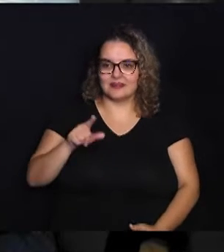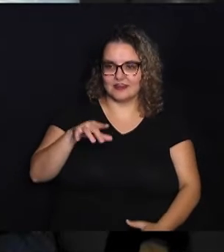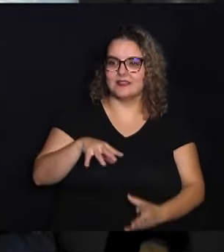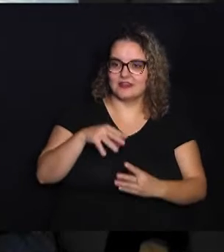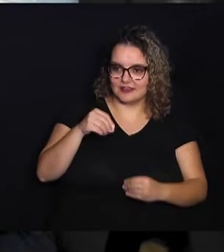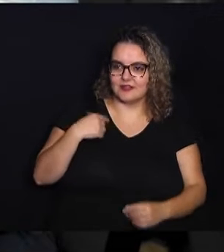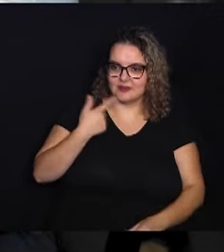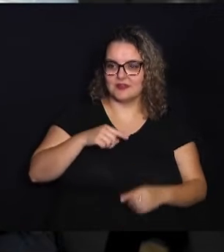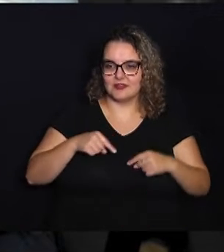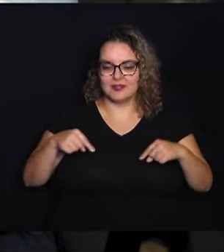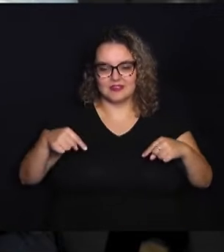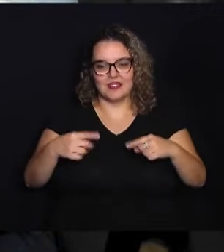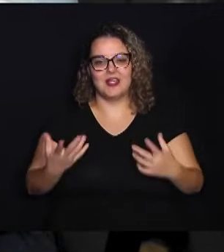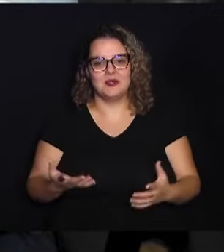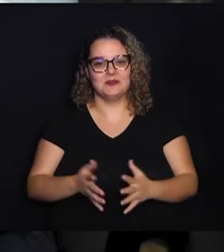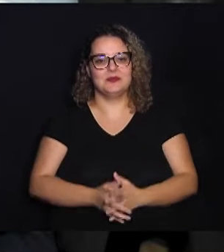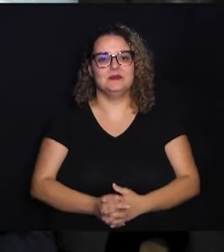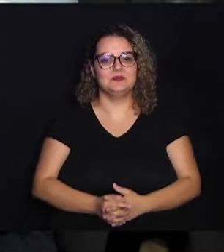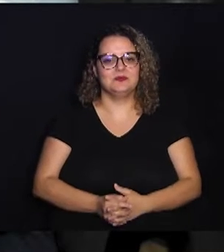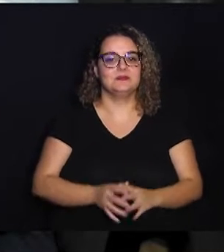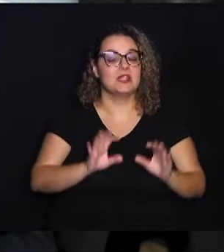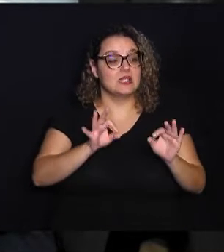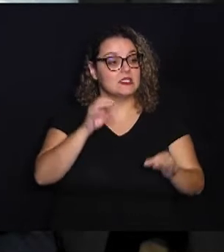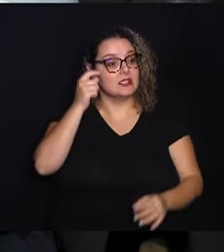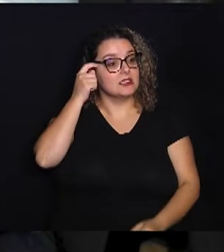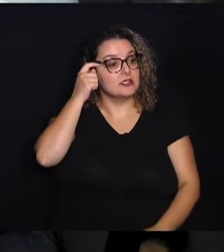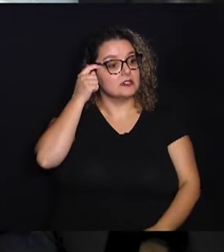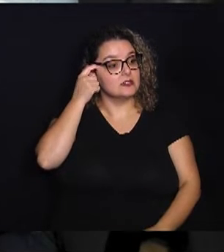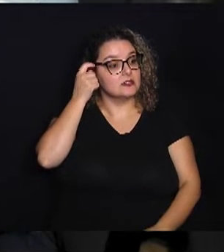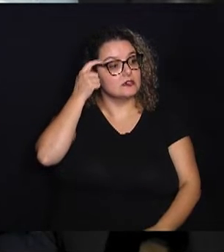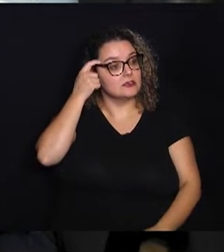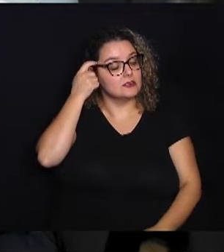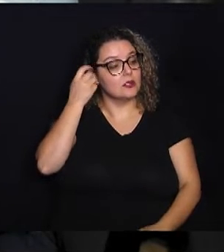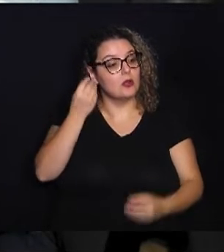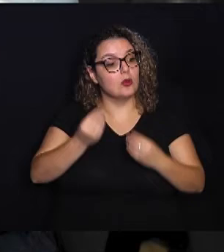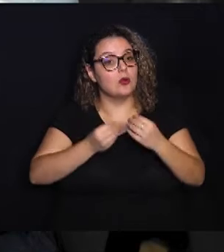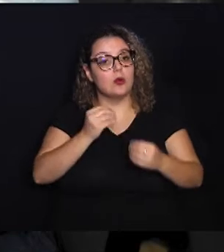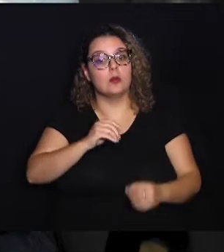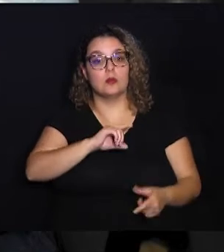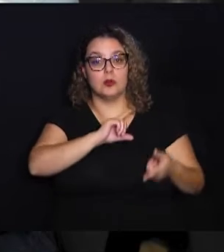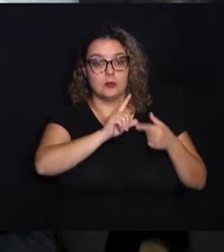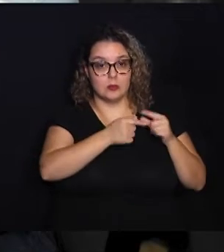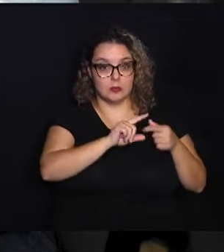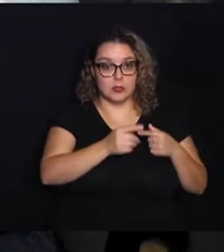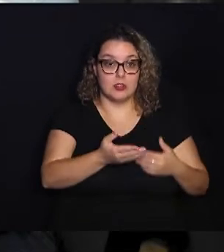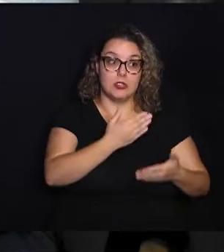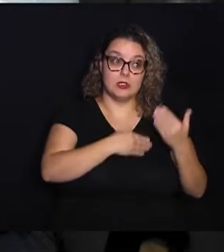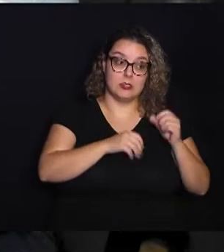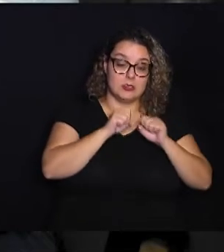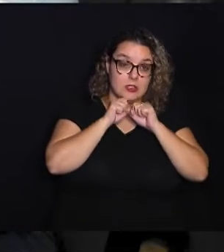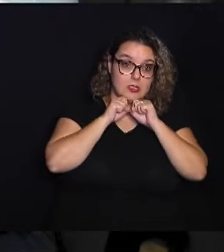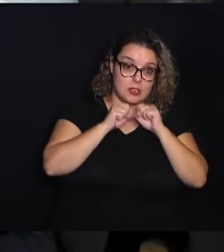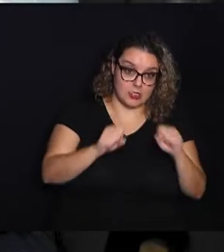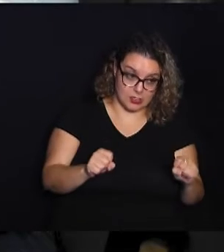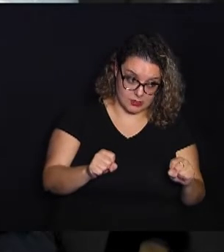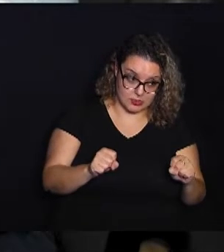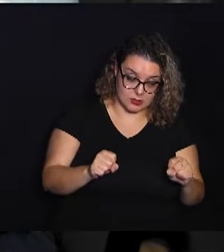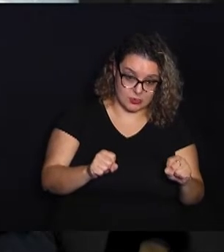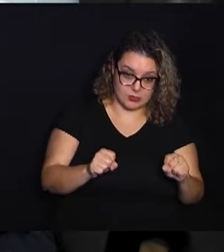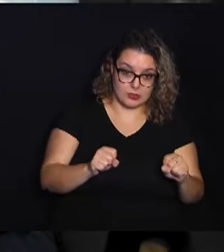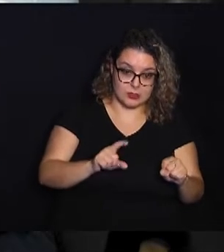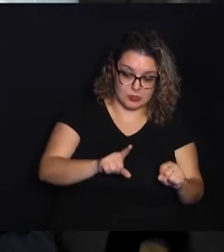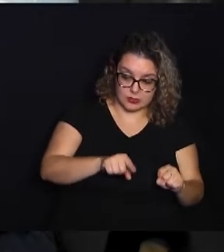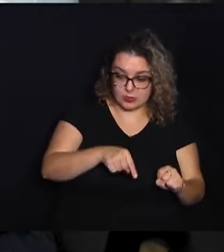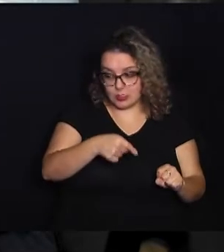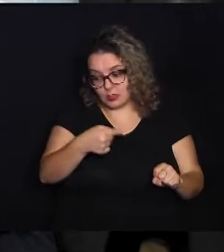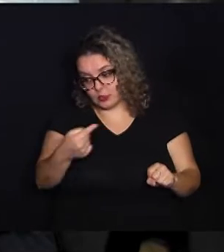nosso gabinete. Certo. E aí, como foi para o Jaime, que até então era assessor, e para o outro lado?